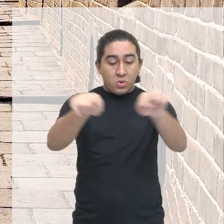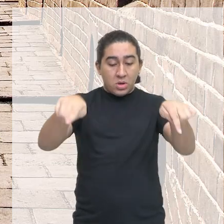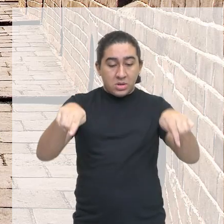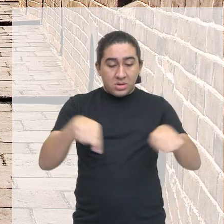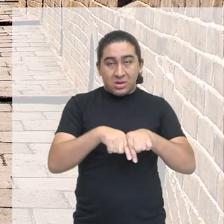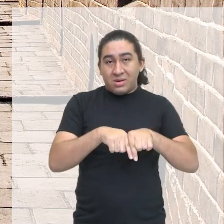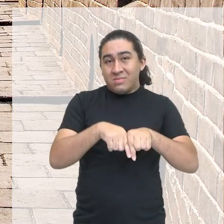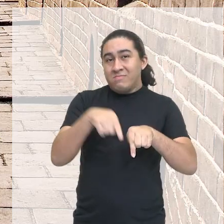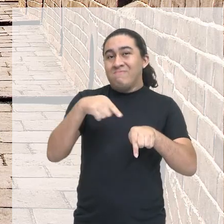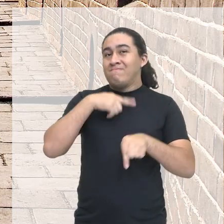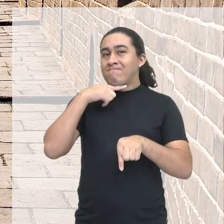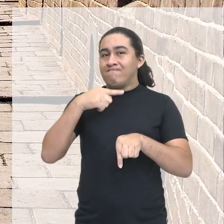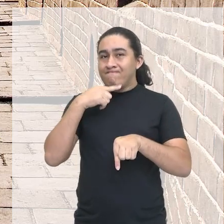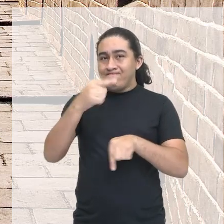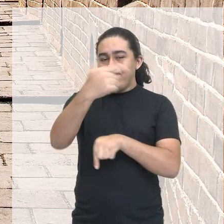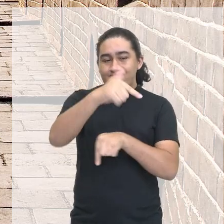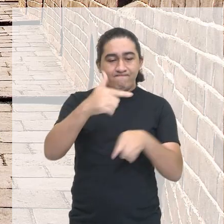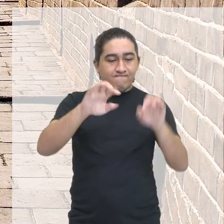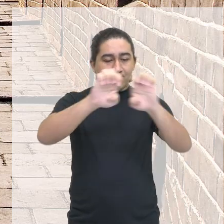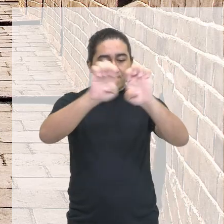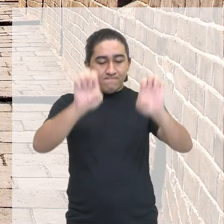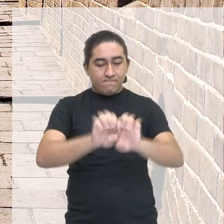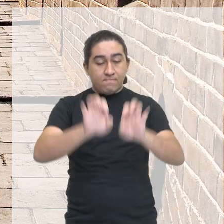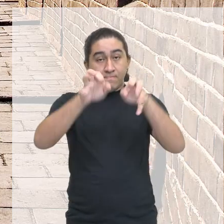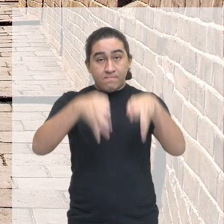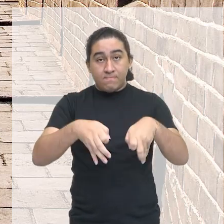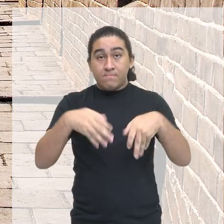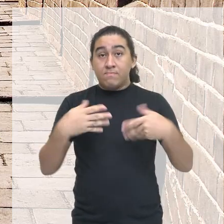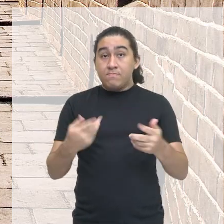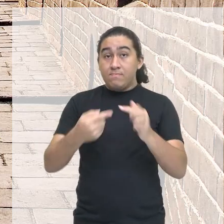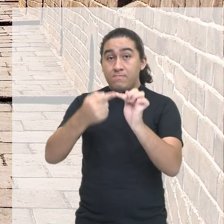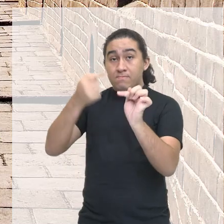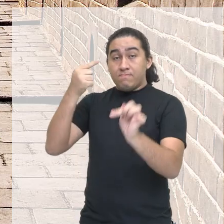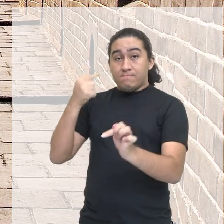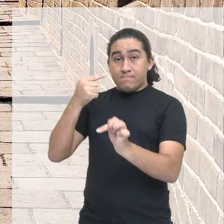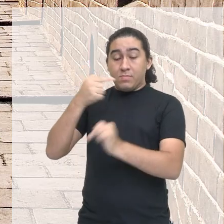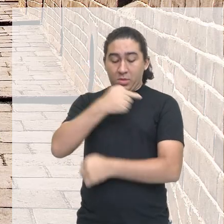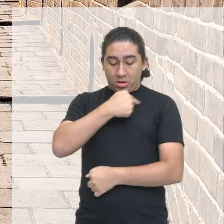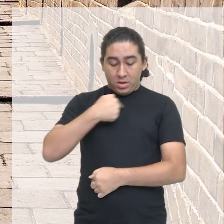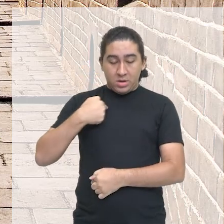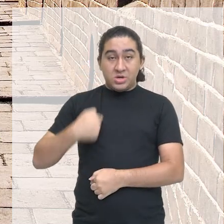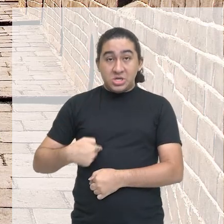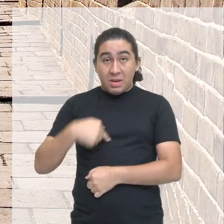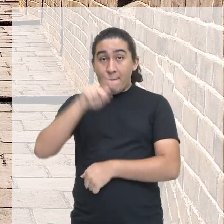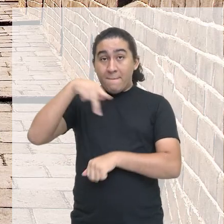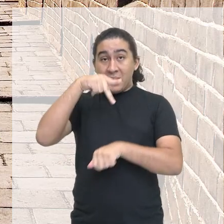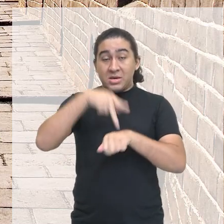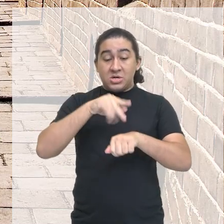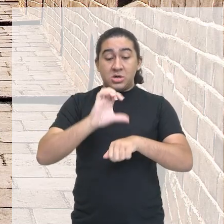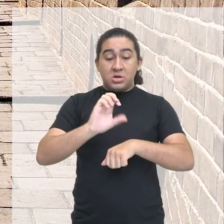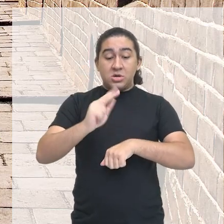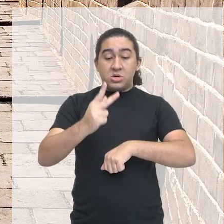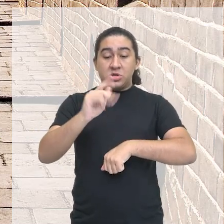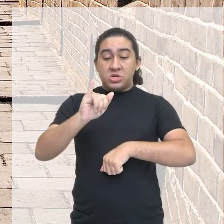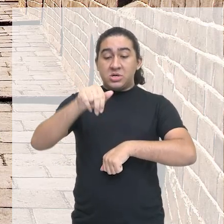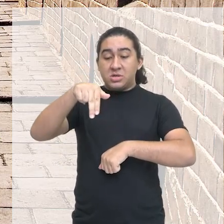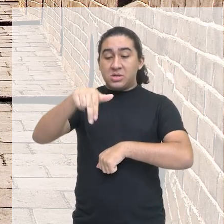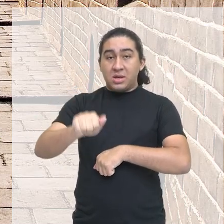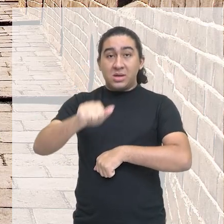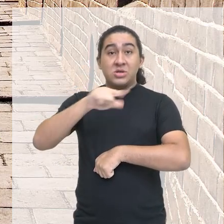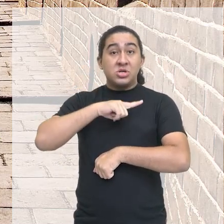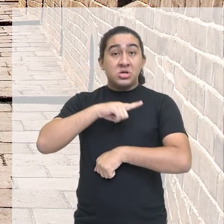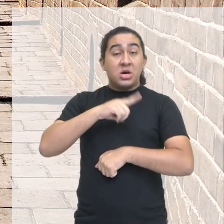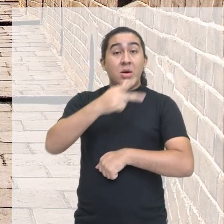eram definidas. Então, a China antiga, né, através dos seus líderes, tomou